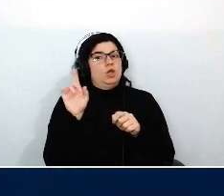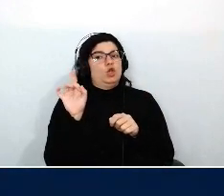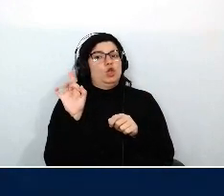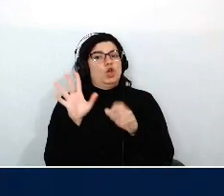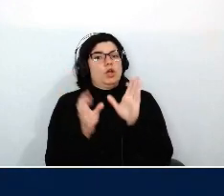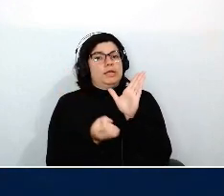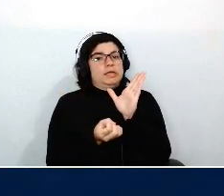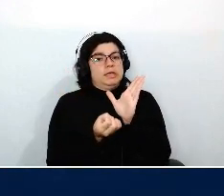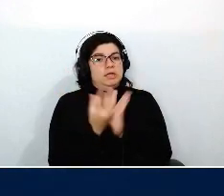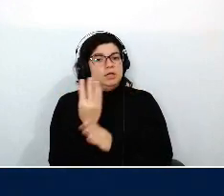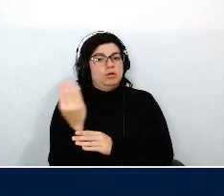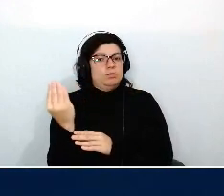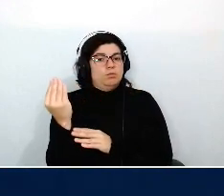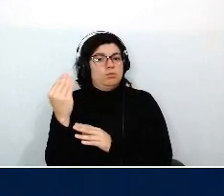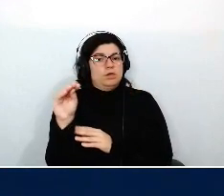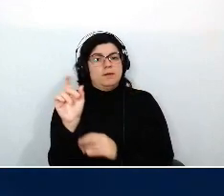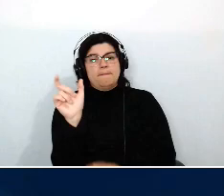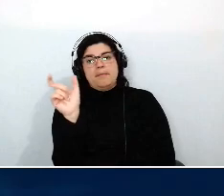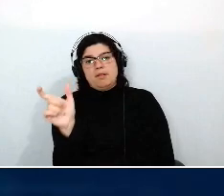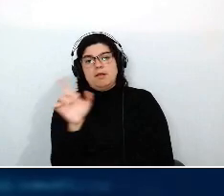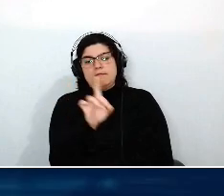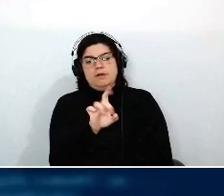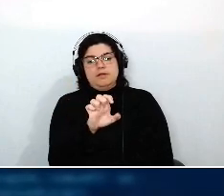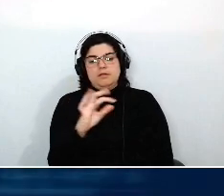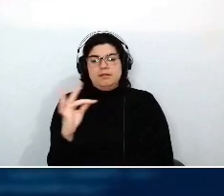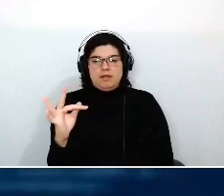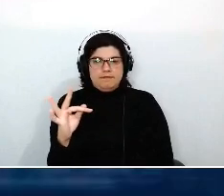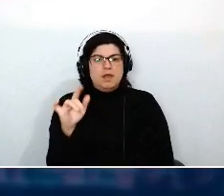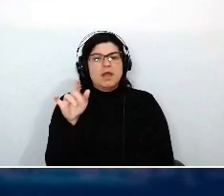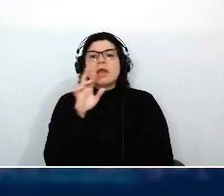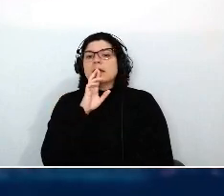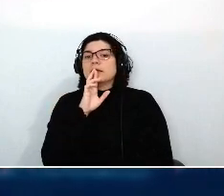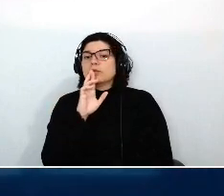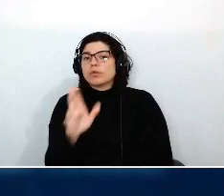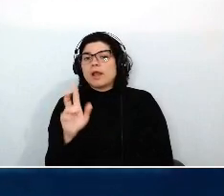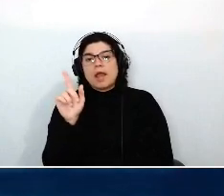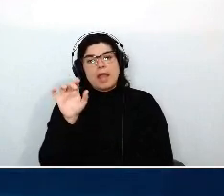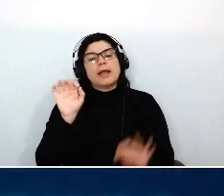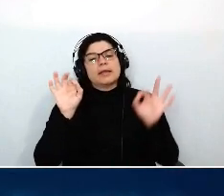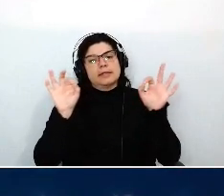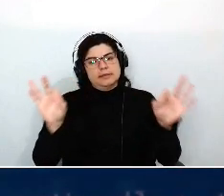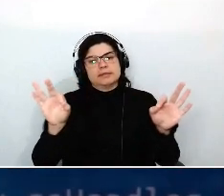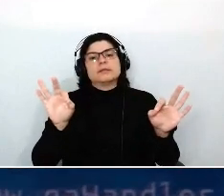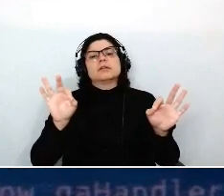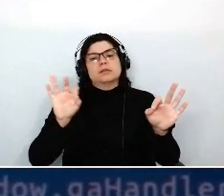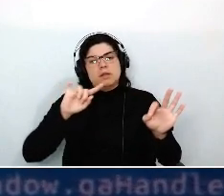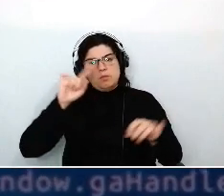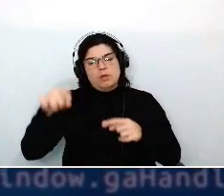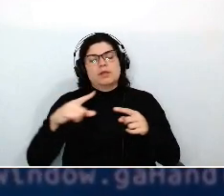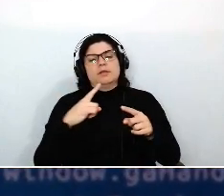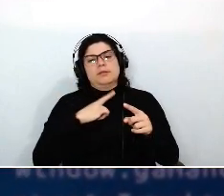colocando a palavra def ali. E aí o resultado disso, sim, vai virar uma definição depois.